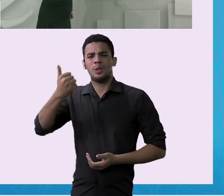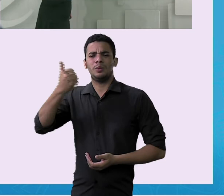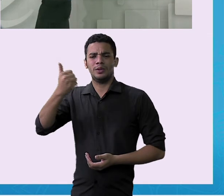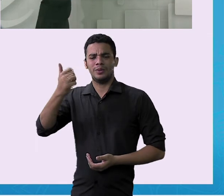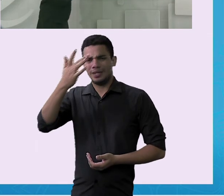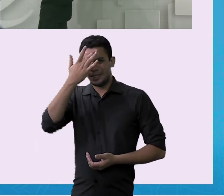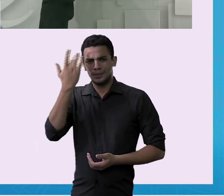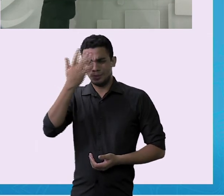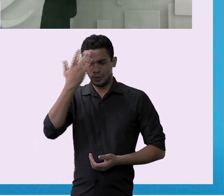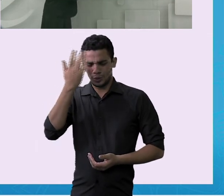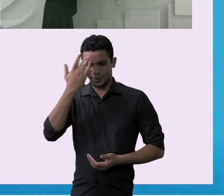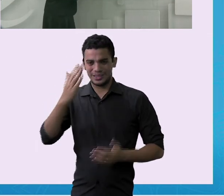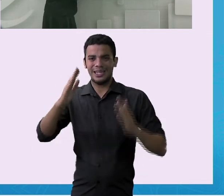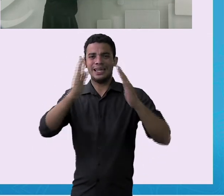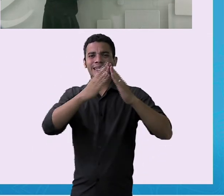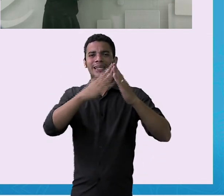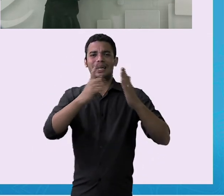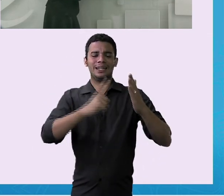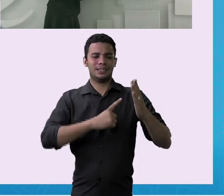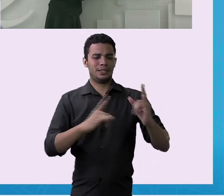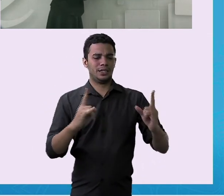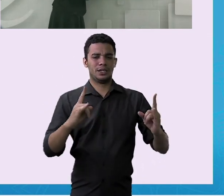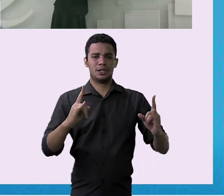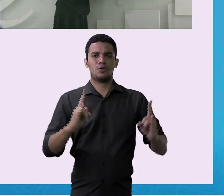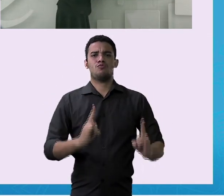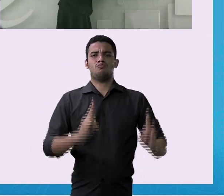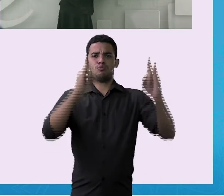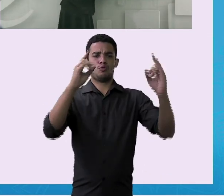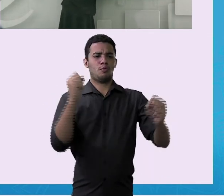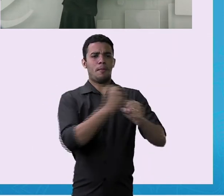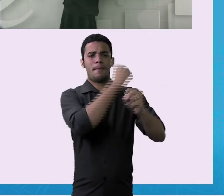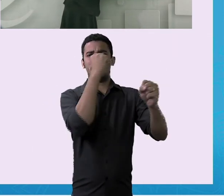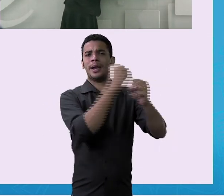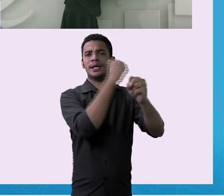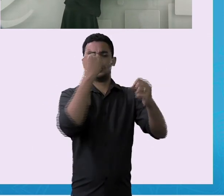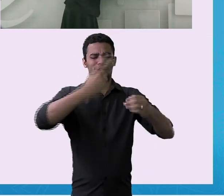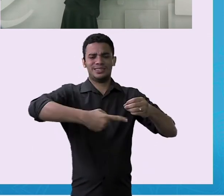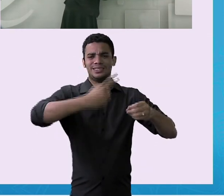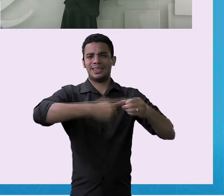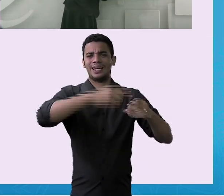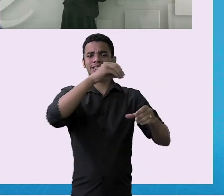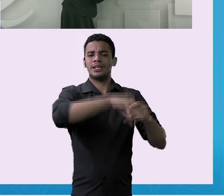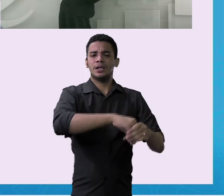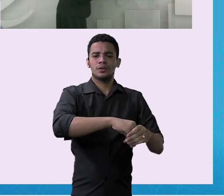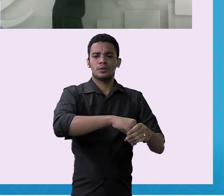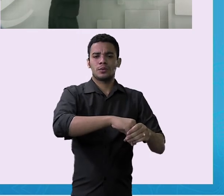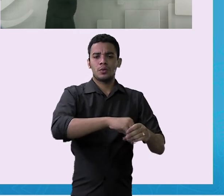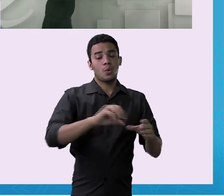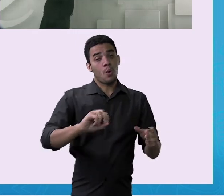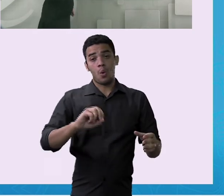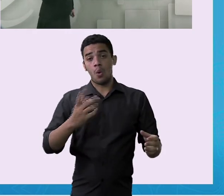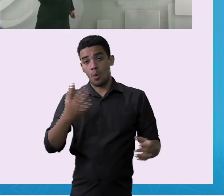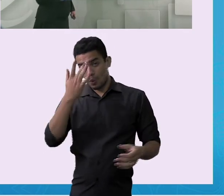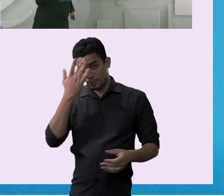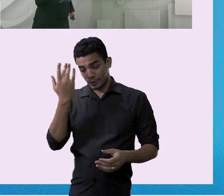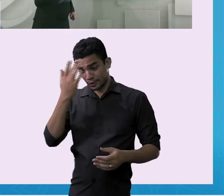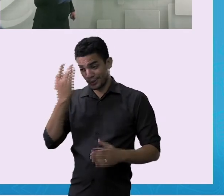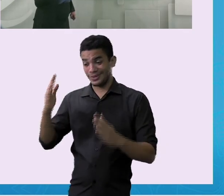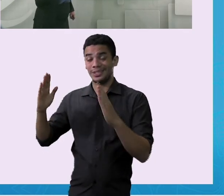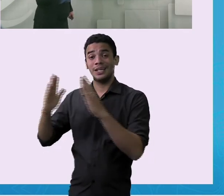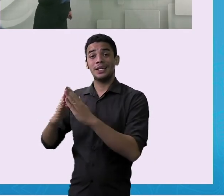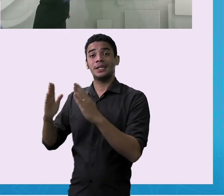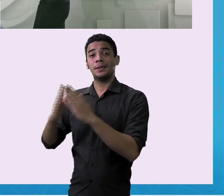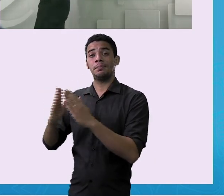cidade? Ou será que são para as pessoas que vivem na área rural, ou seja, no